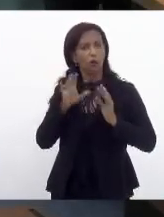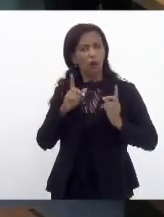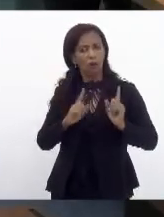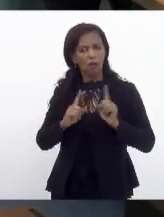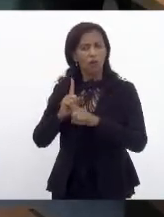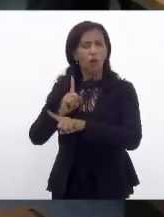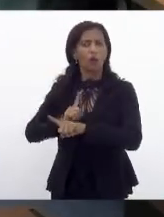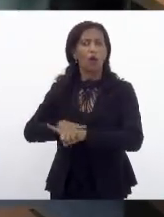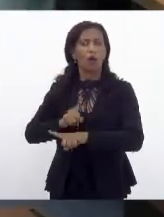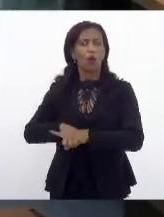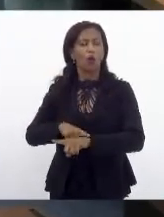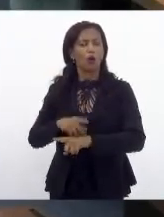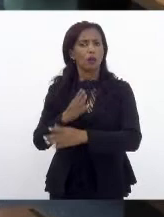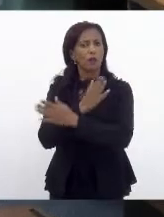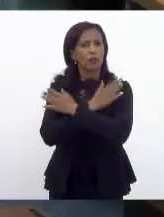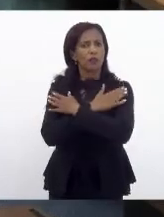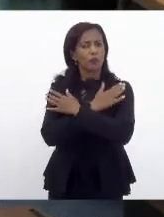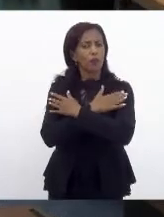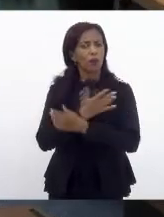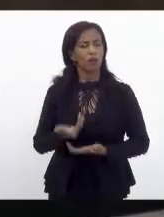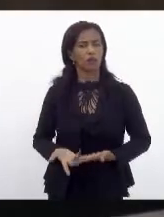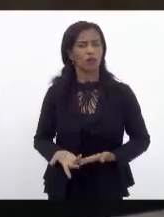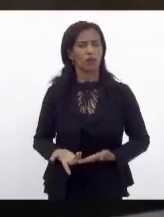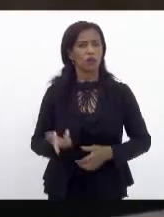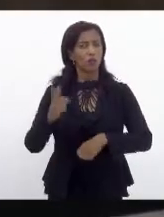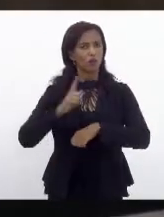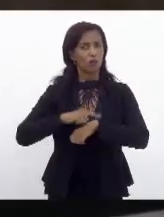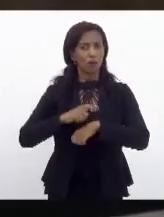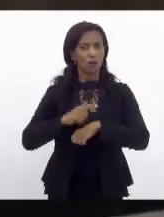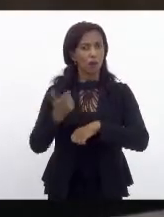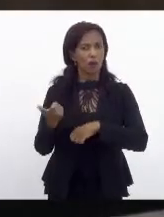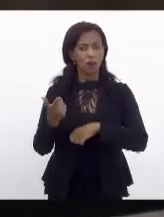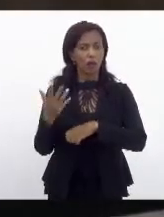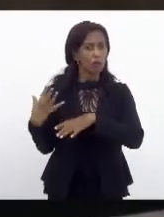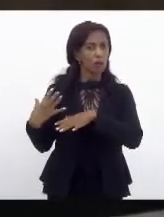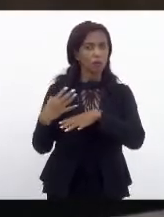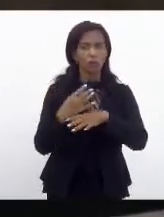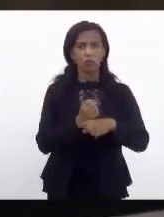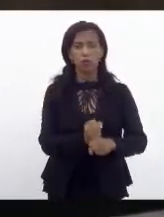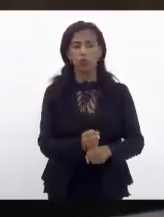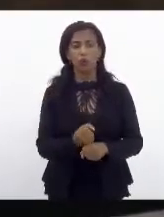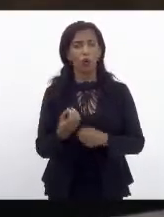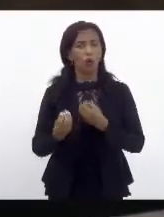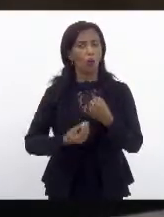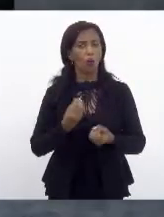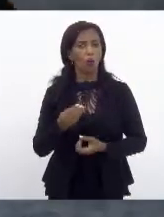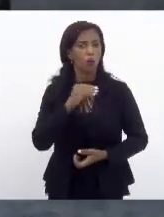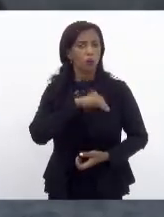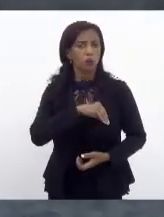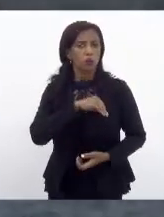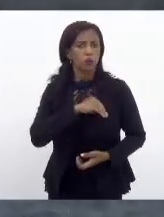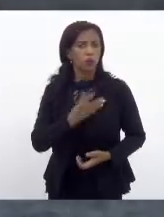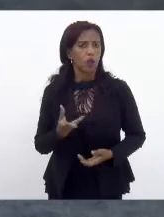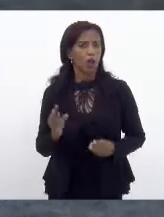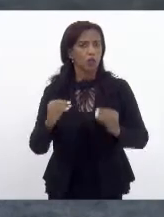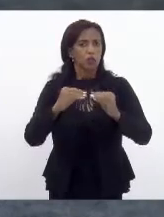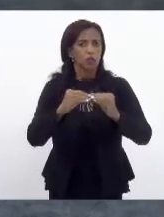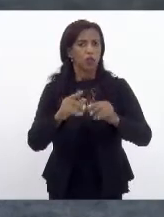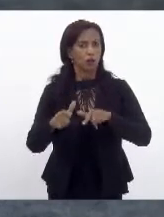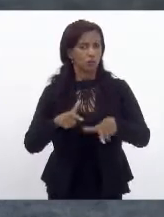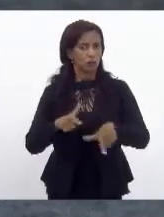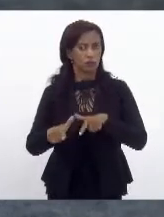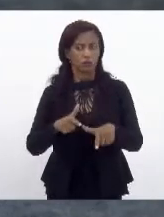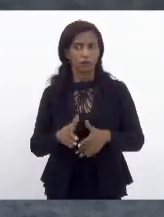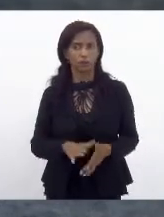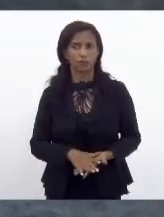seu horário de folga, vão num horário que não contam como uma remuneração, né, um adicional de